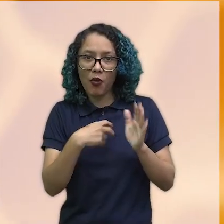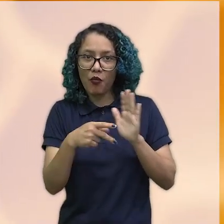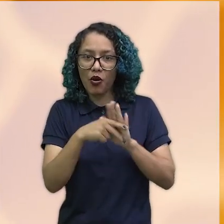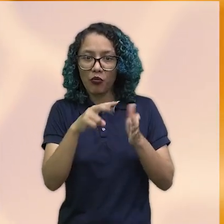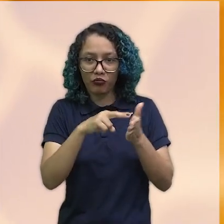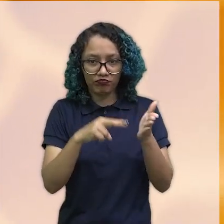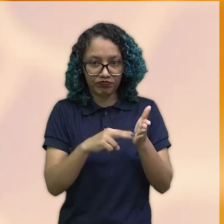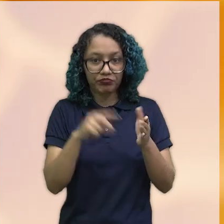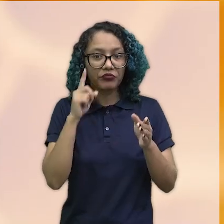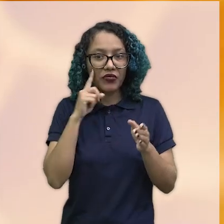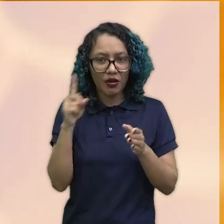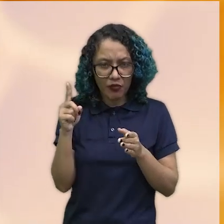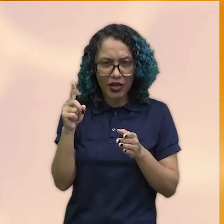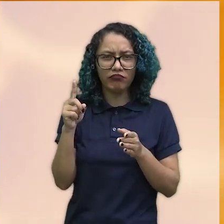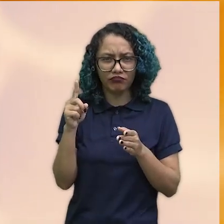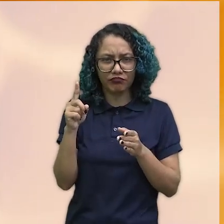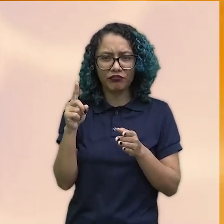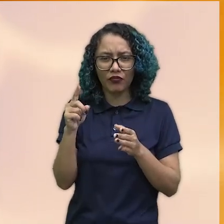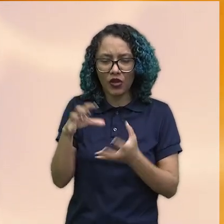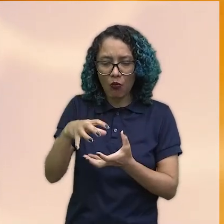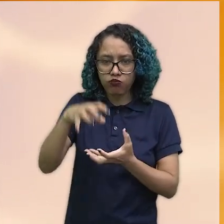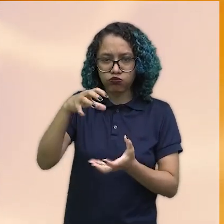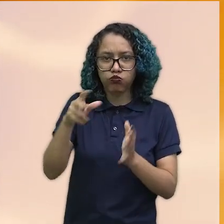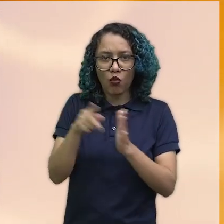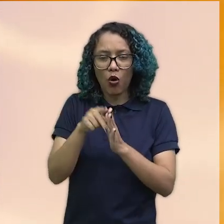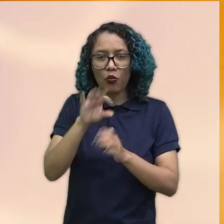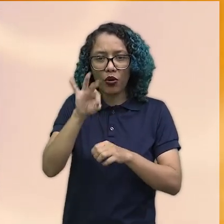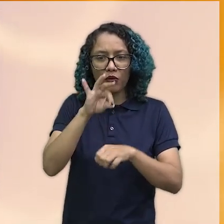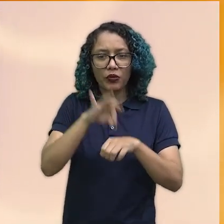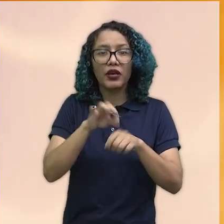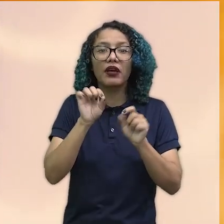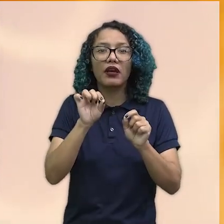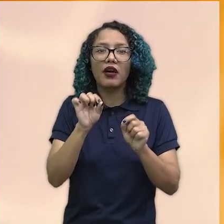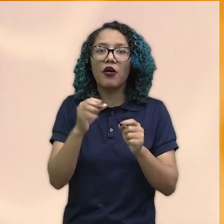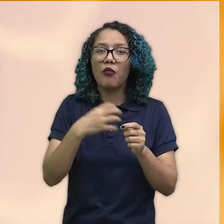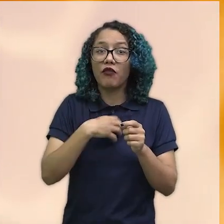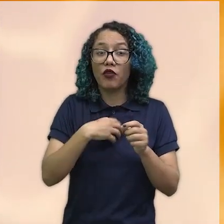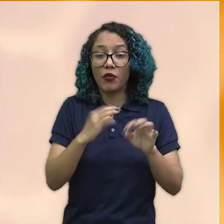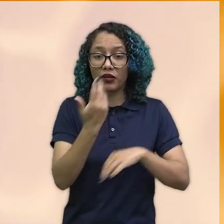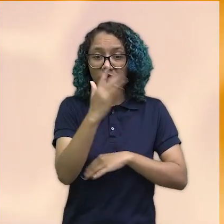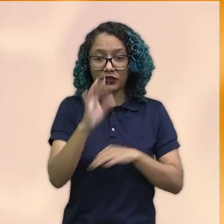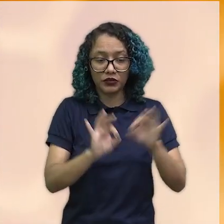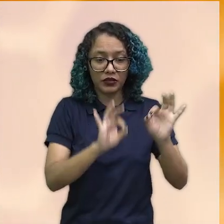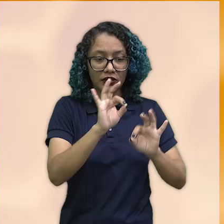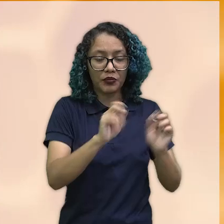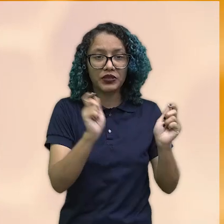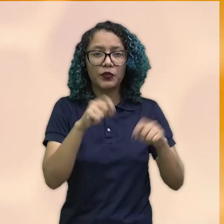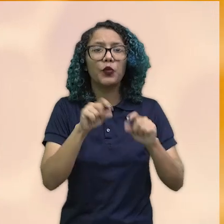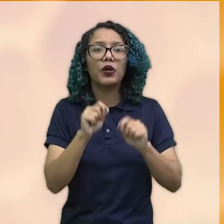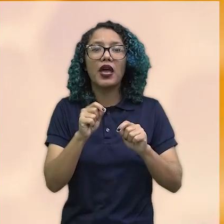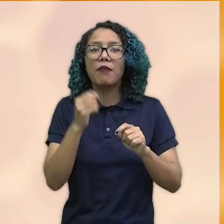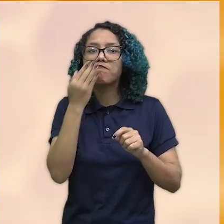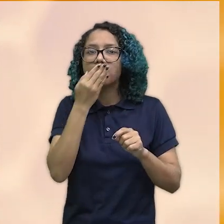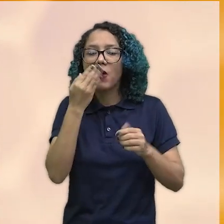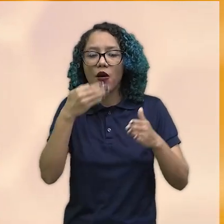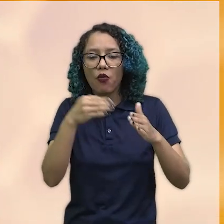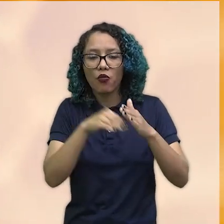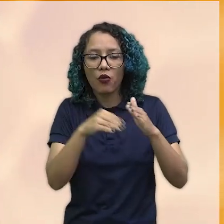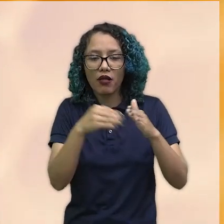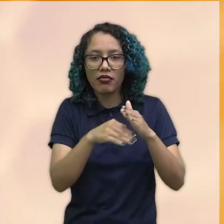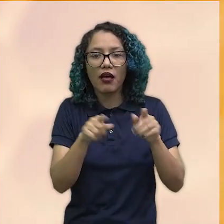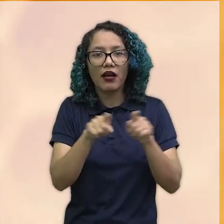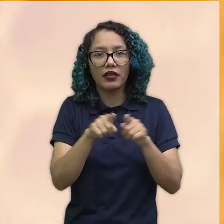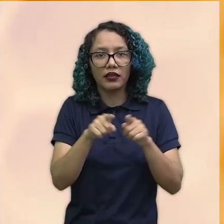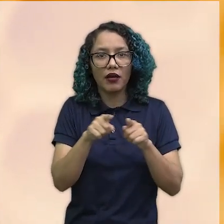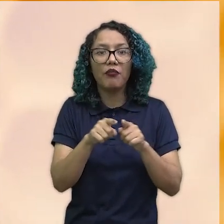seus favos hexagonais são um exemplo de como a natureza encontra a forma geométrica mais eficiente para armazenar mel e criar espaço.